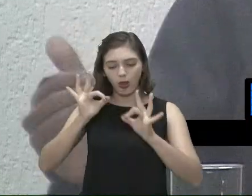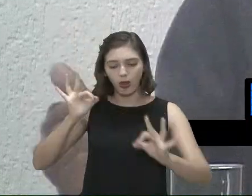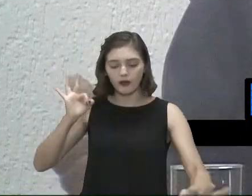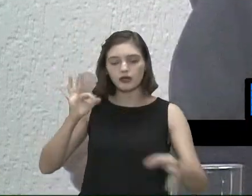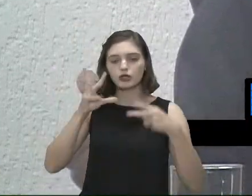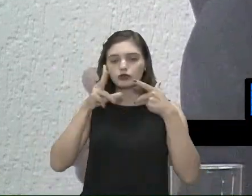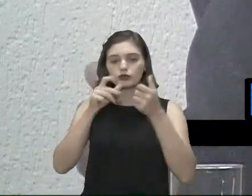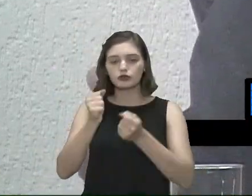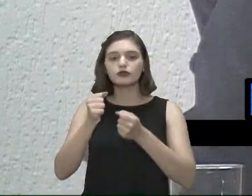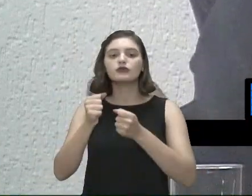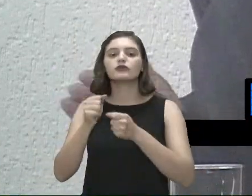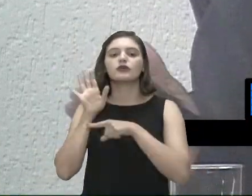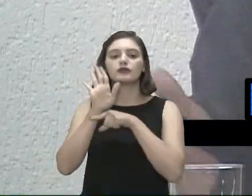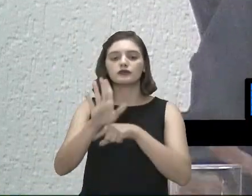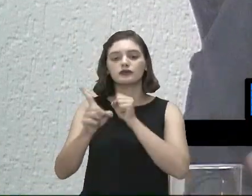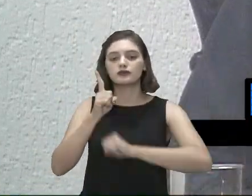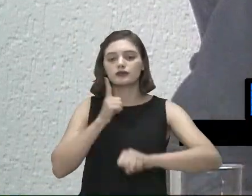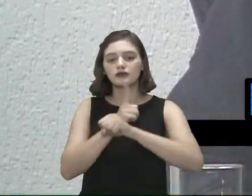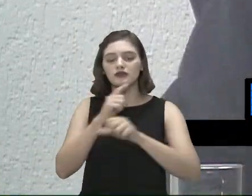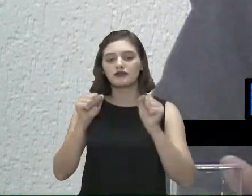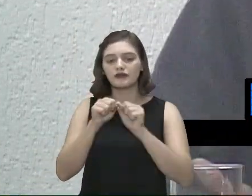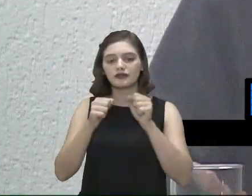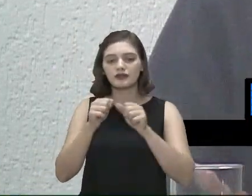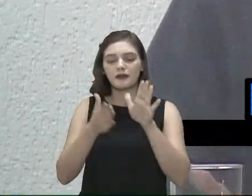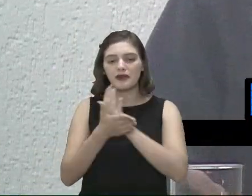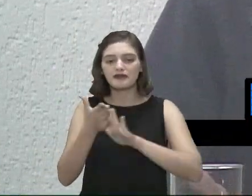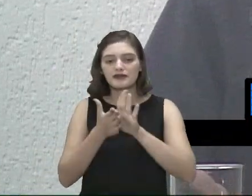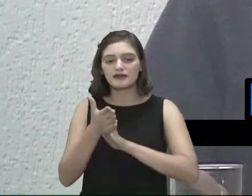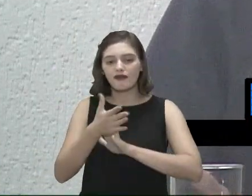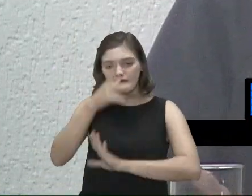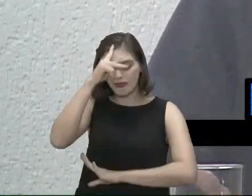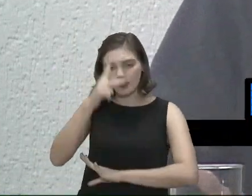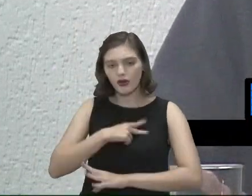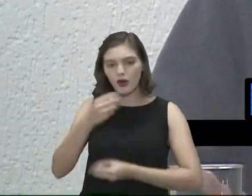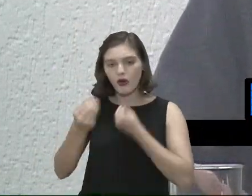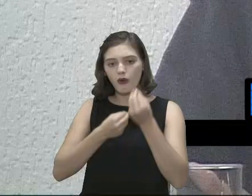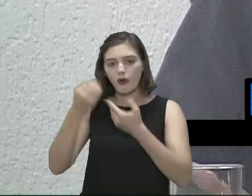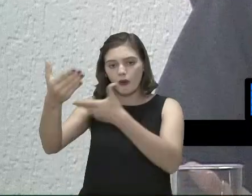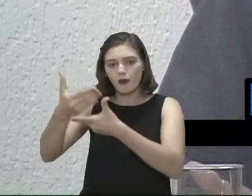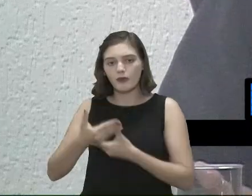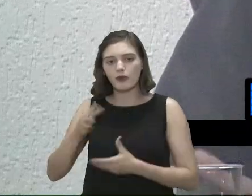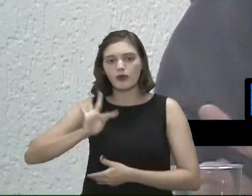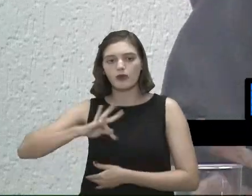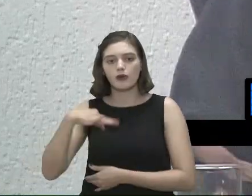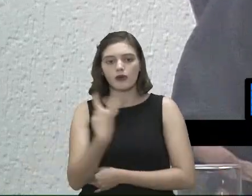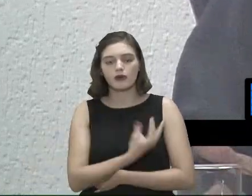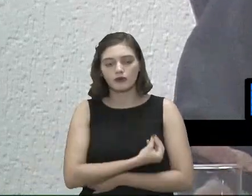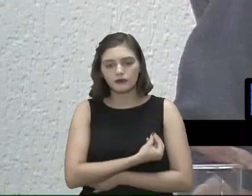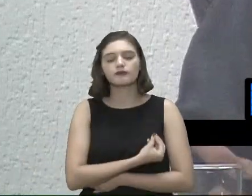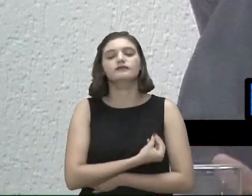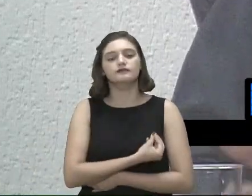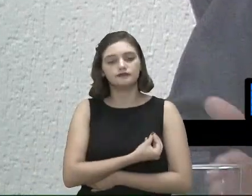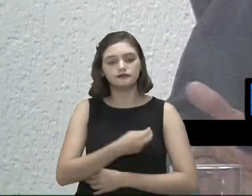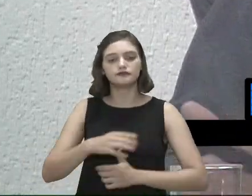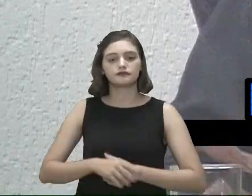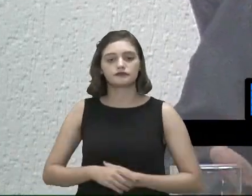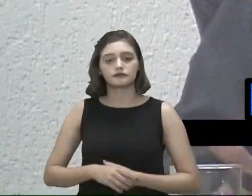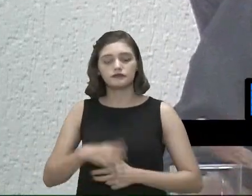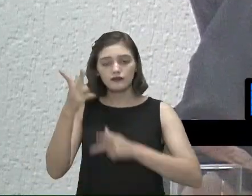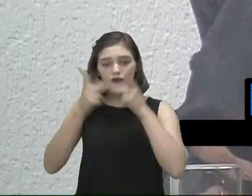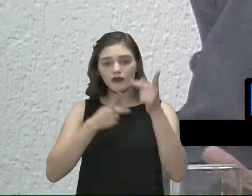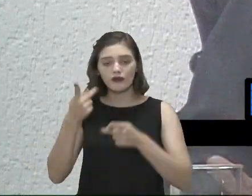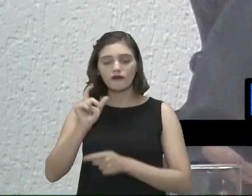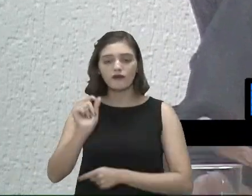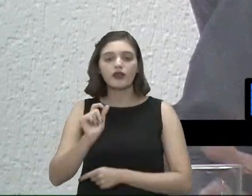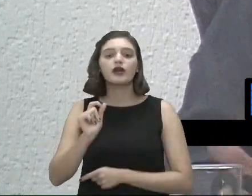tudo que a assistência social faz, mas a gente não ouviu nada especificamente de como funciona o acolhimento a pessoas trans aqui na assistência social. A gente vai falar de